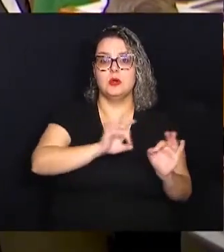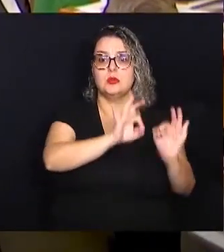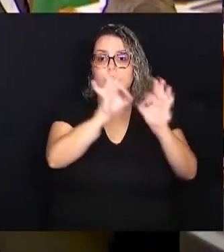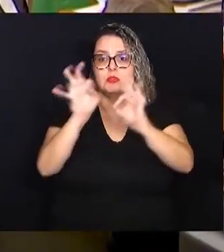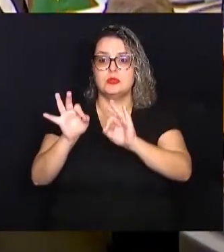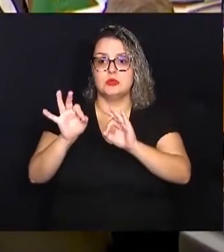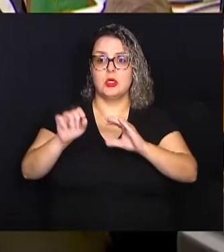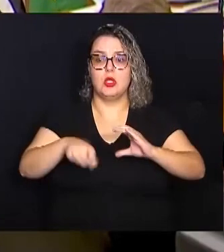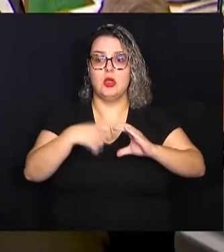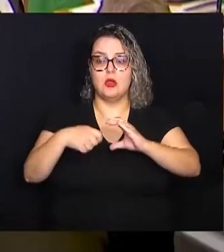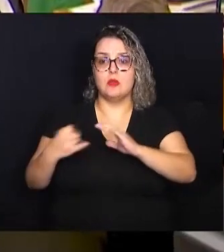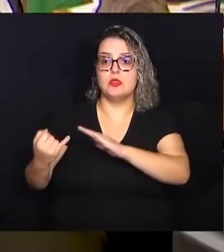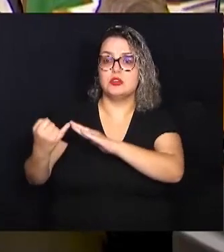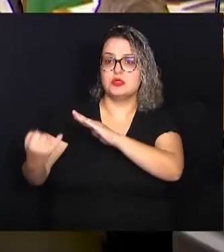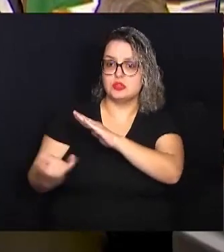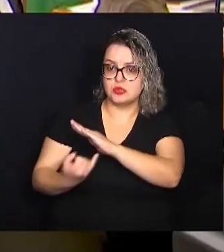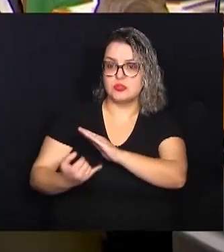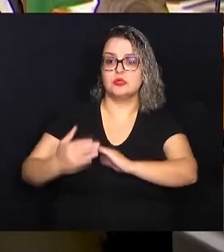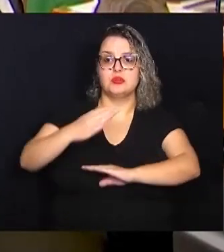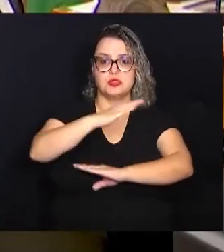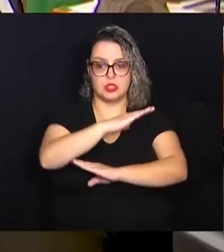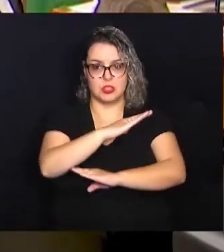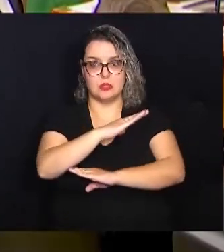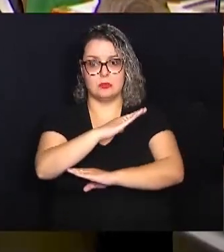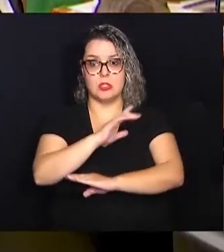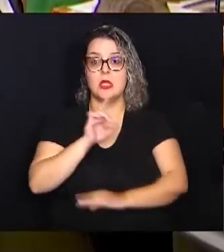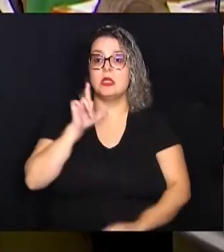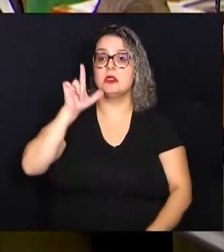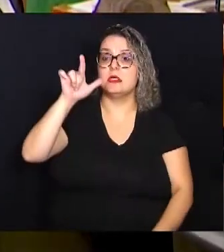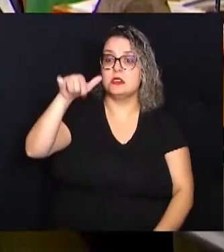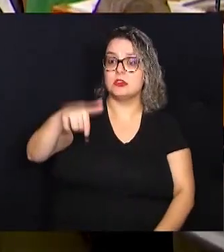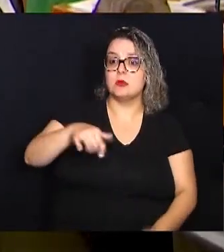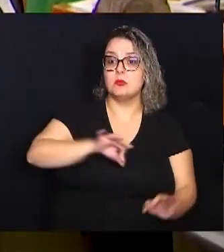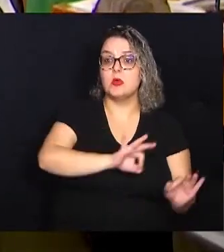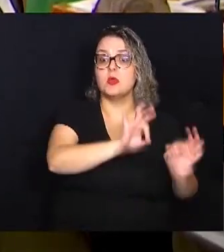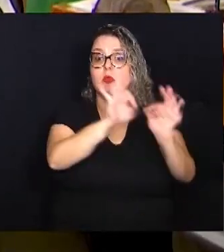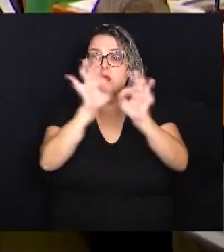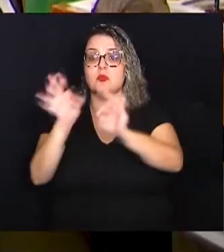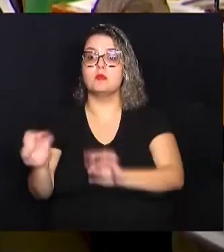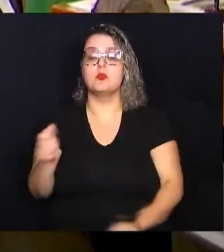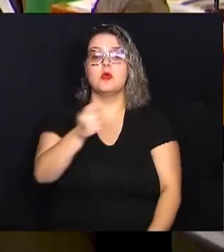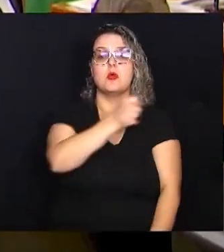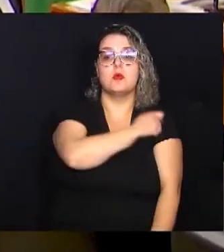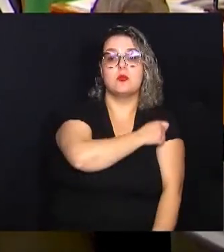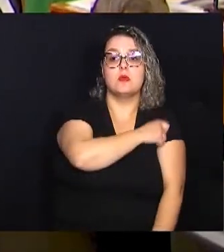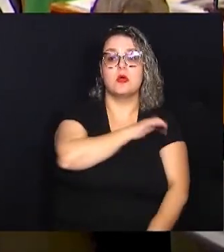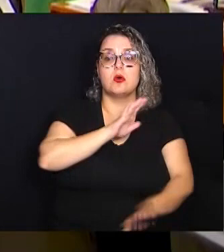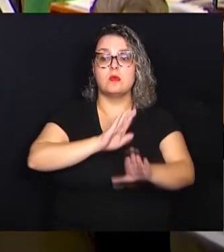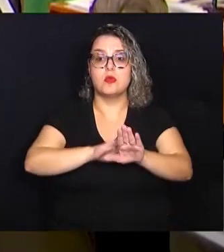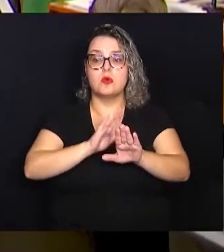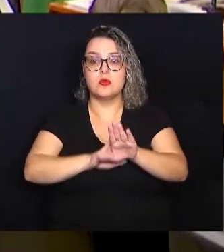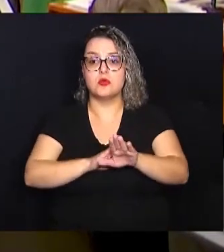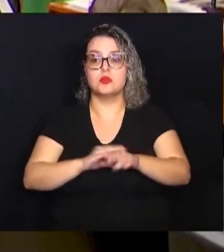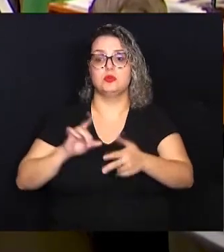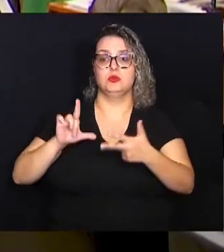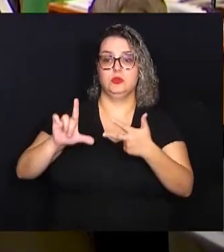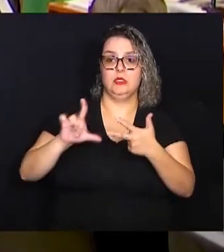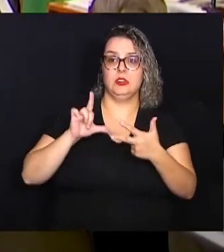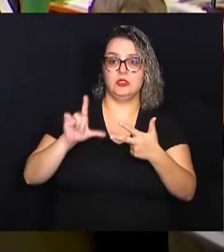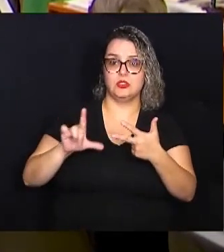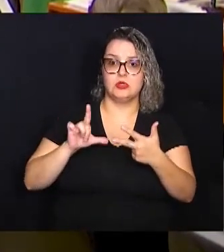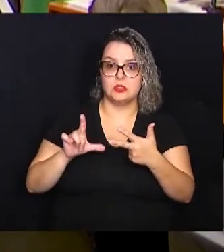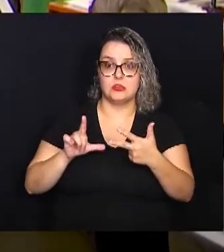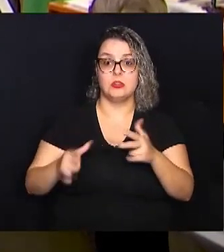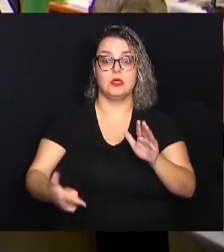um vídeo institucional da Câmara e depois acompanharam uma aula sobre o funcionamento do Legislativo e